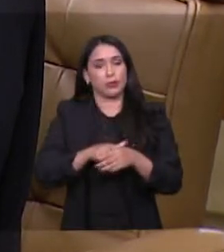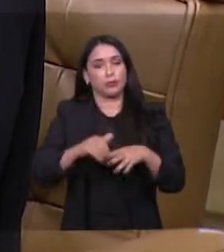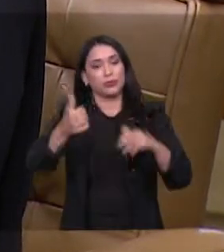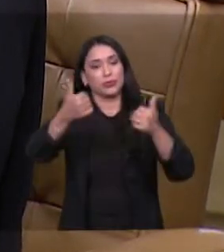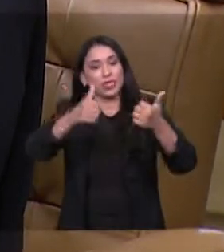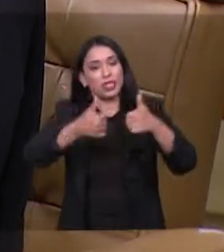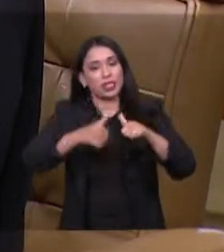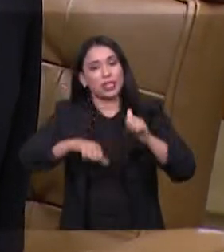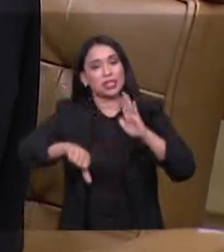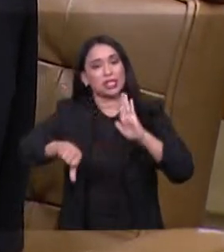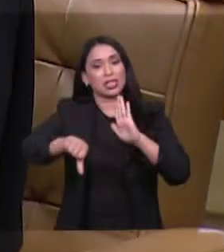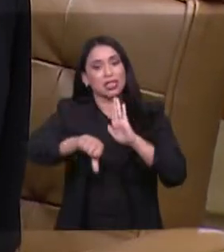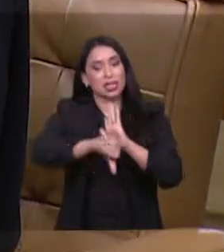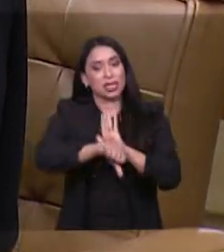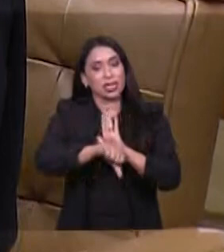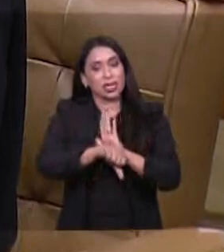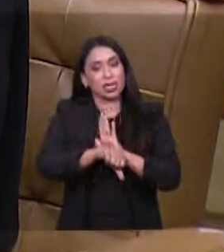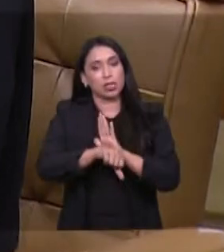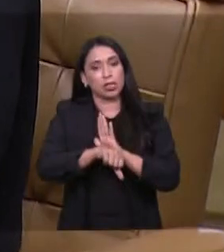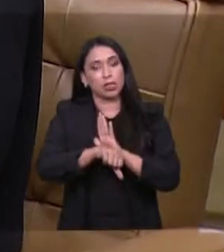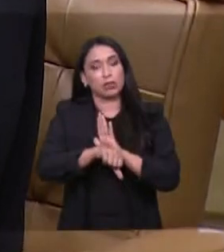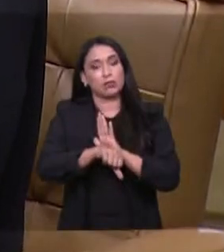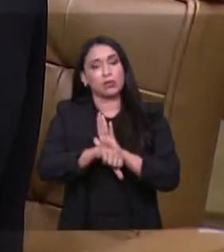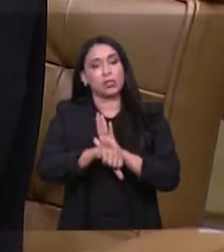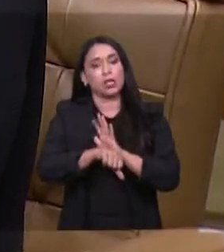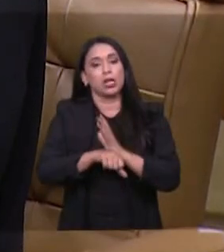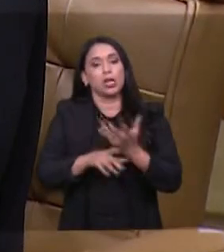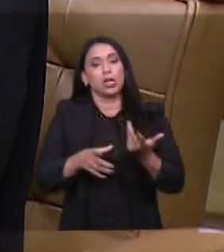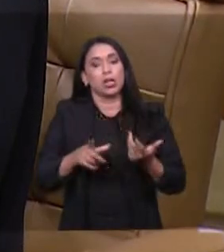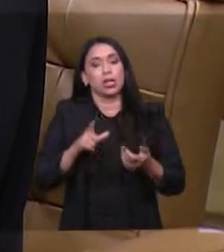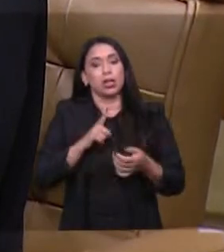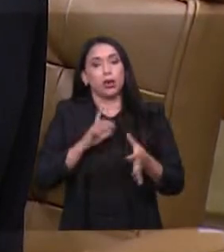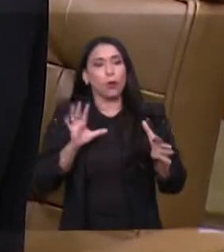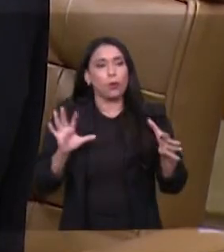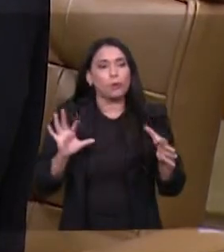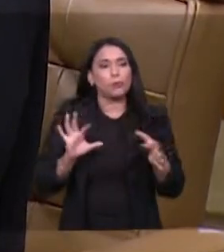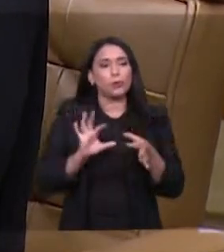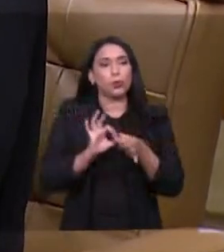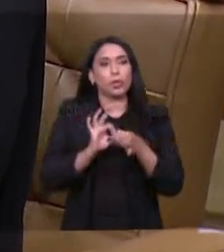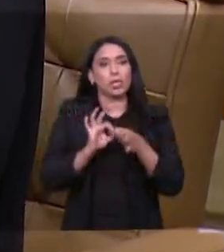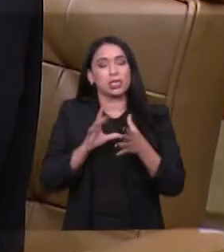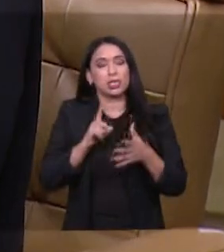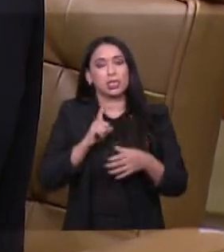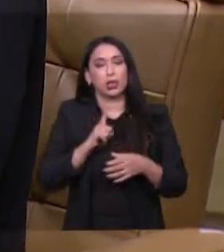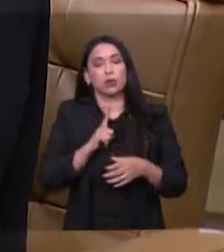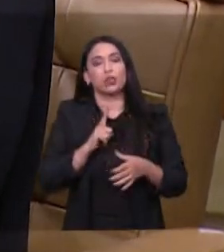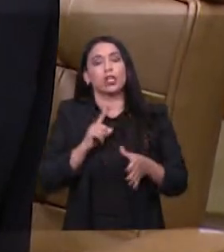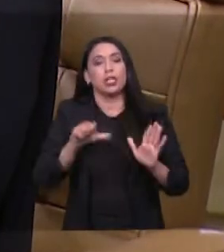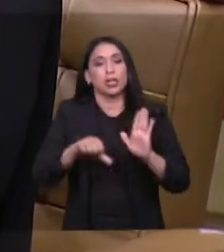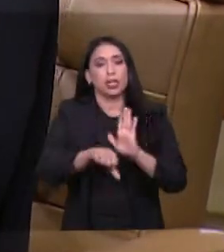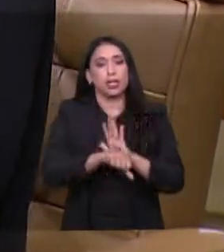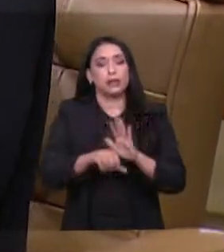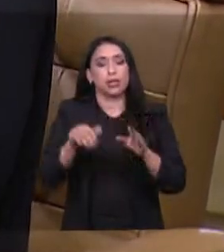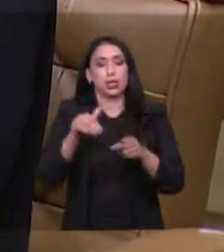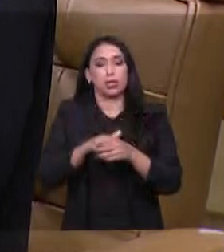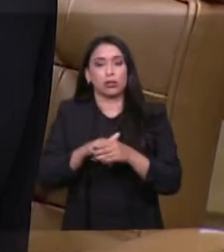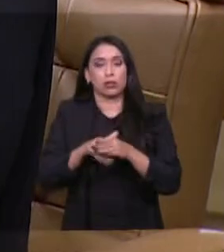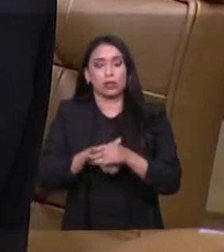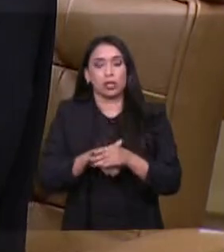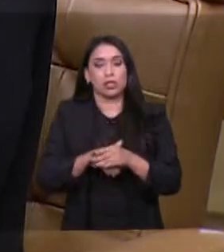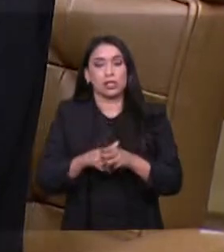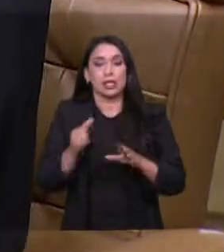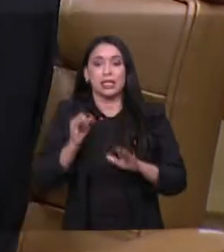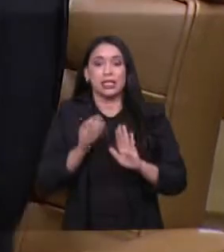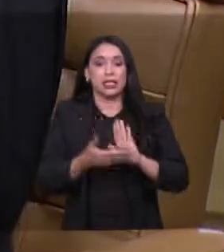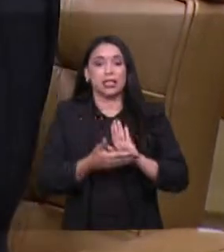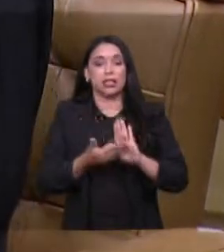análise de crimes comuns, quando conexos aos crimes eleitorais, haveria uma discrepância muito grande se excluirmos